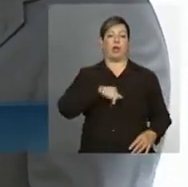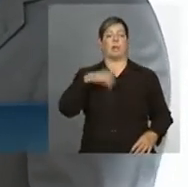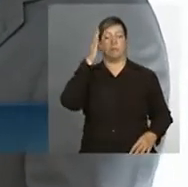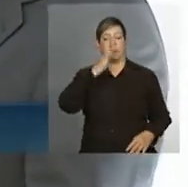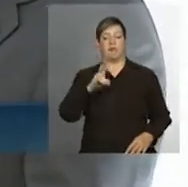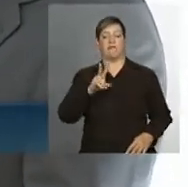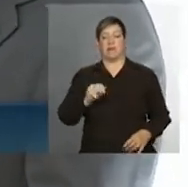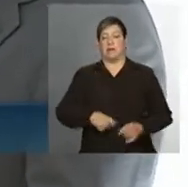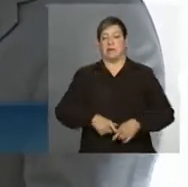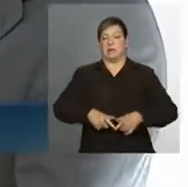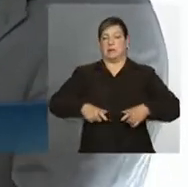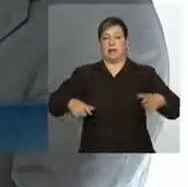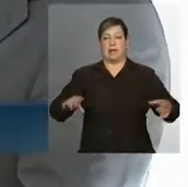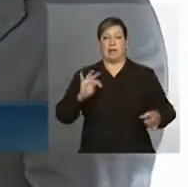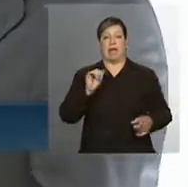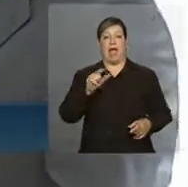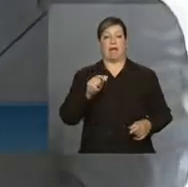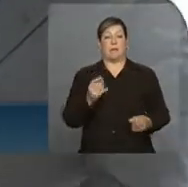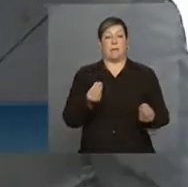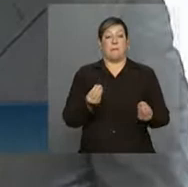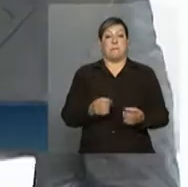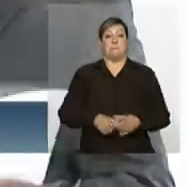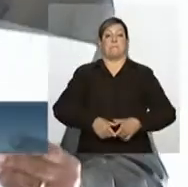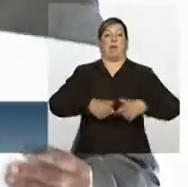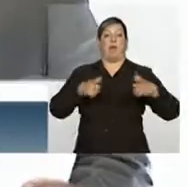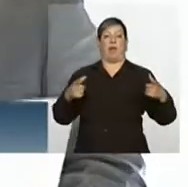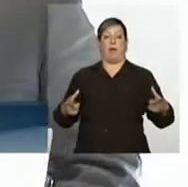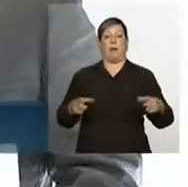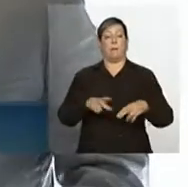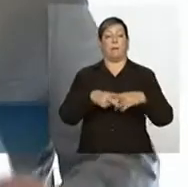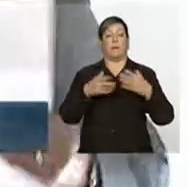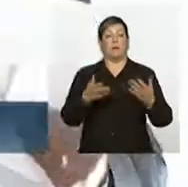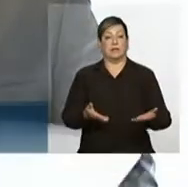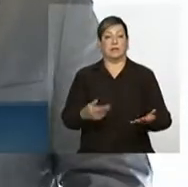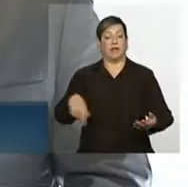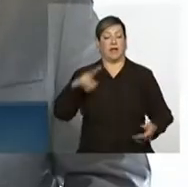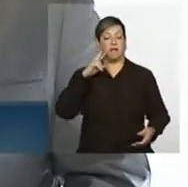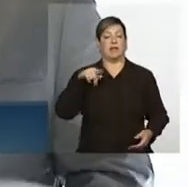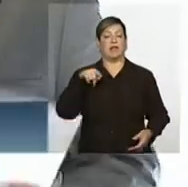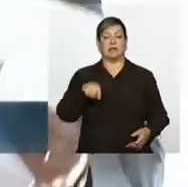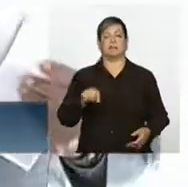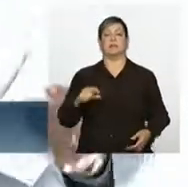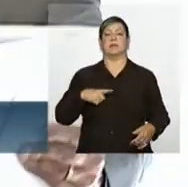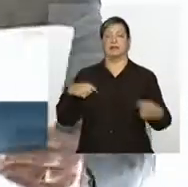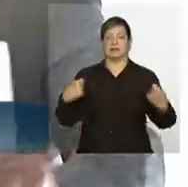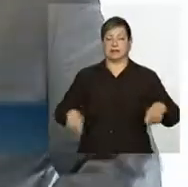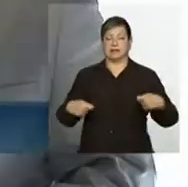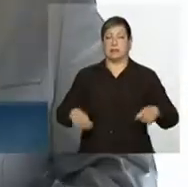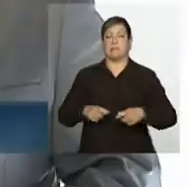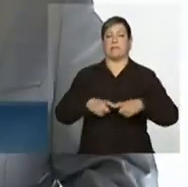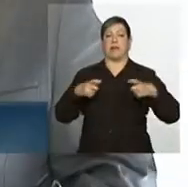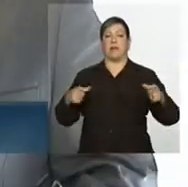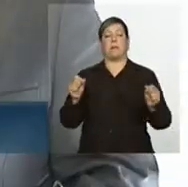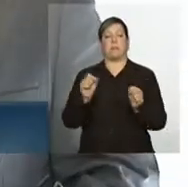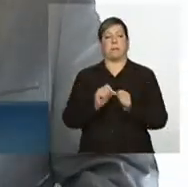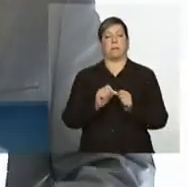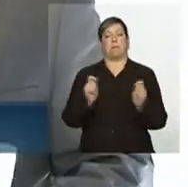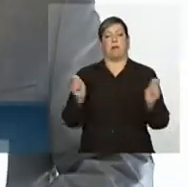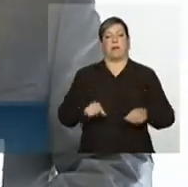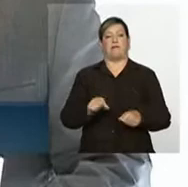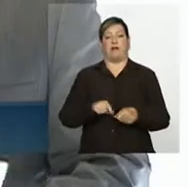vai crescer a taxas muito maiores. E, por isso, verificaram que há uma demanda maior e puderam fazer essas